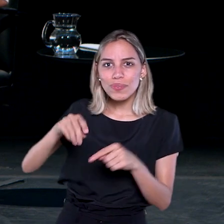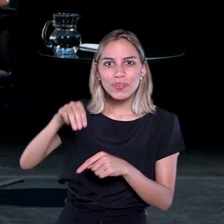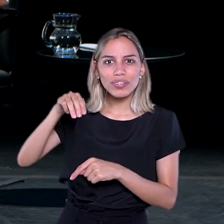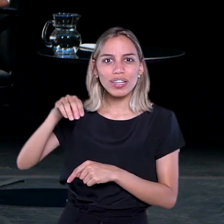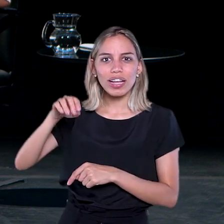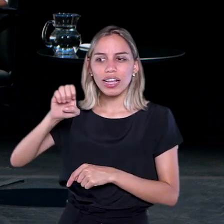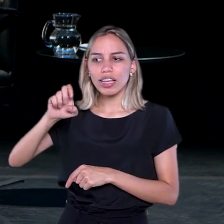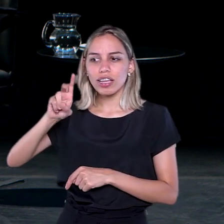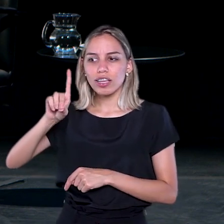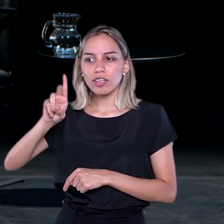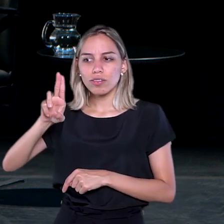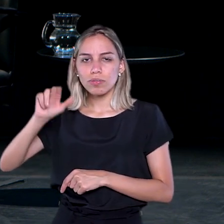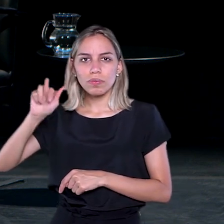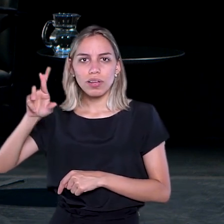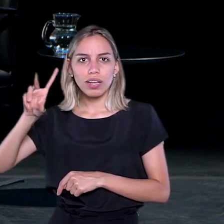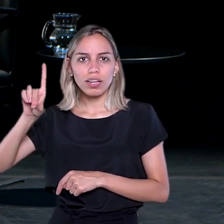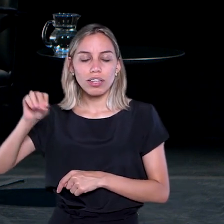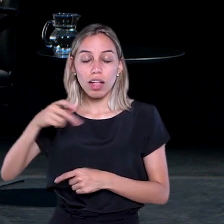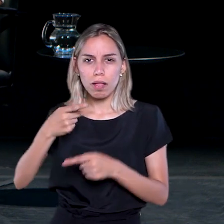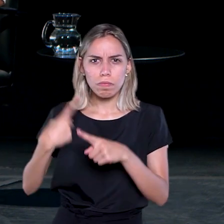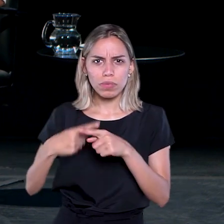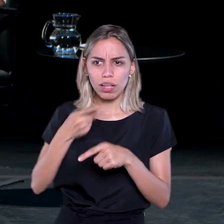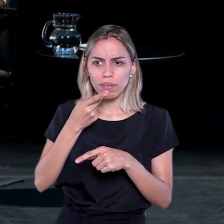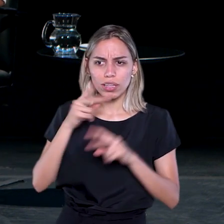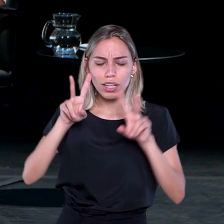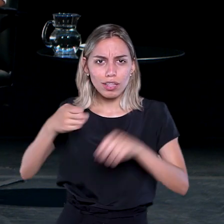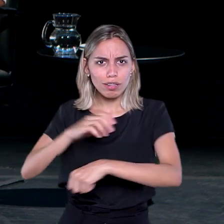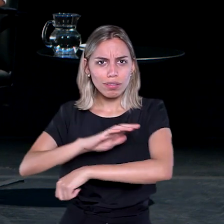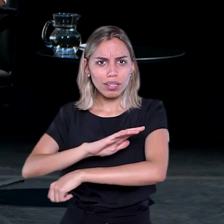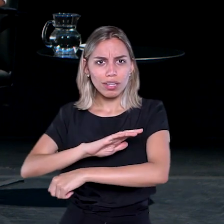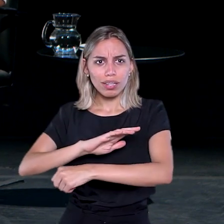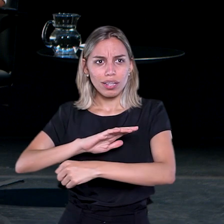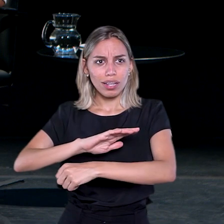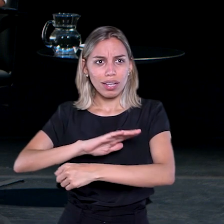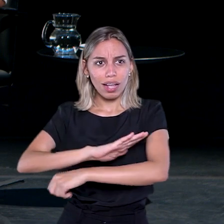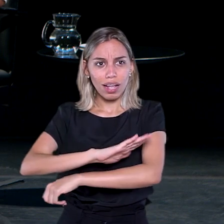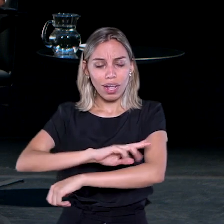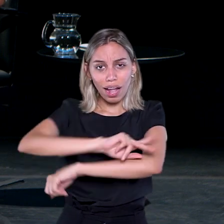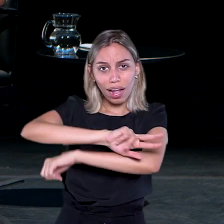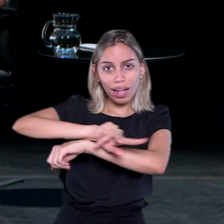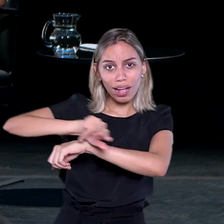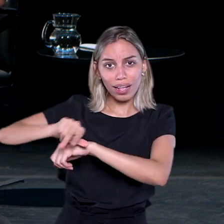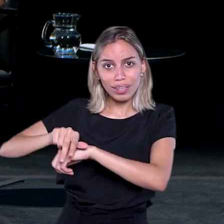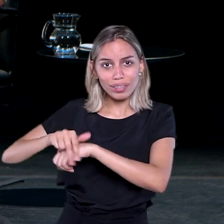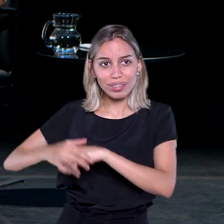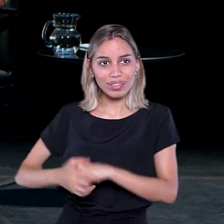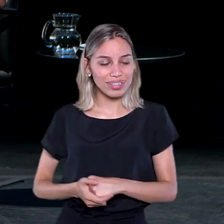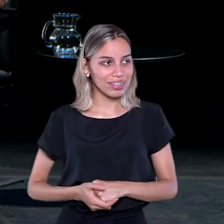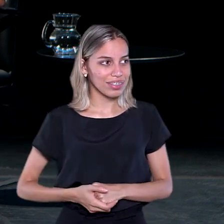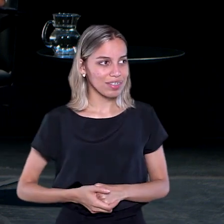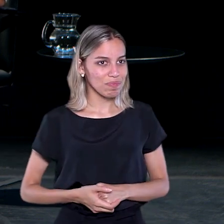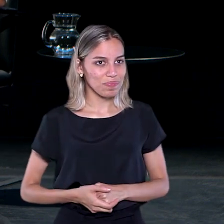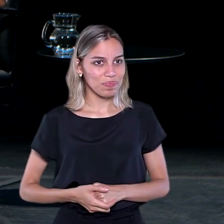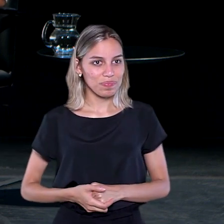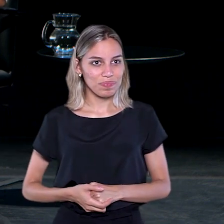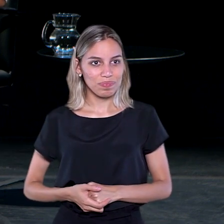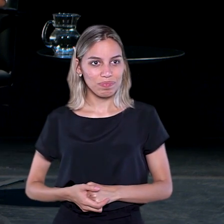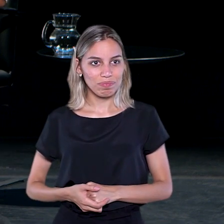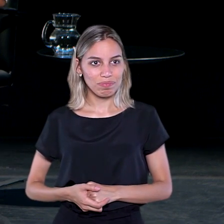Paternidade. A responsabilidade coletiva pela paternidade. Um outro princípio da Carta Mandinga vai dizer que